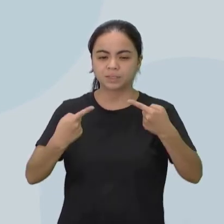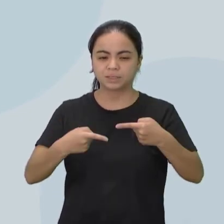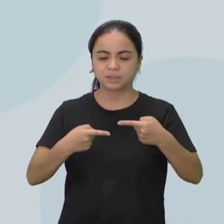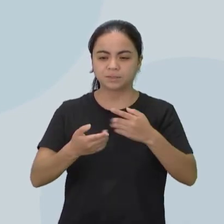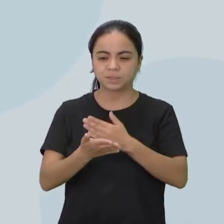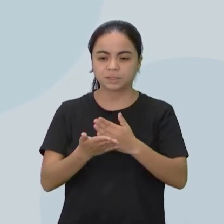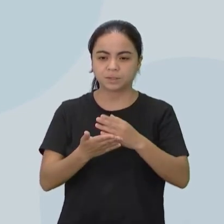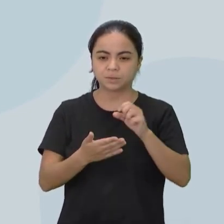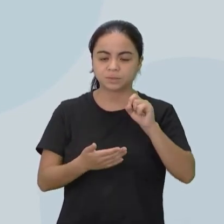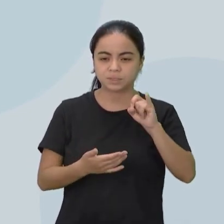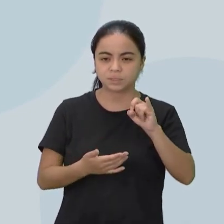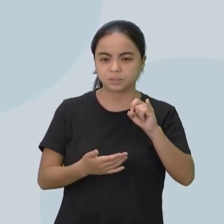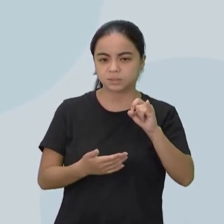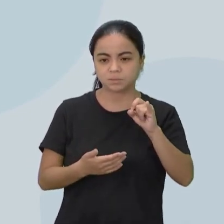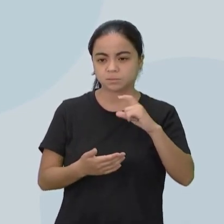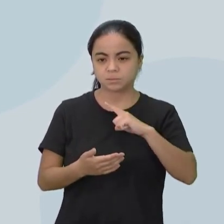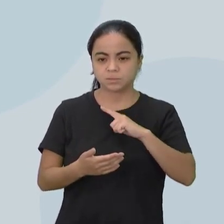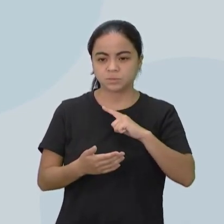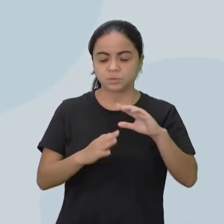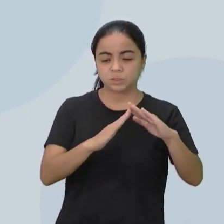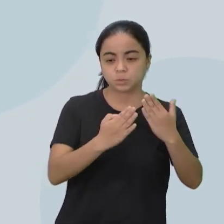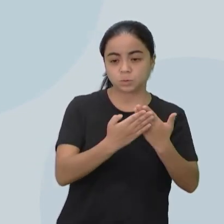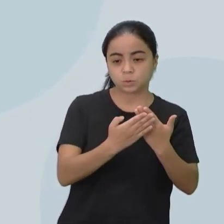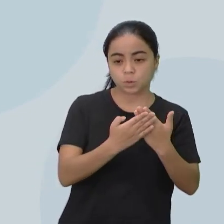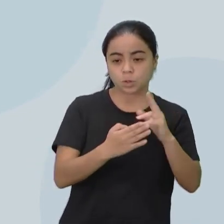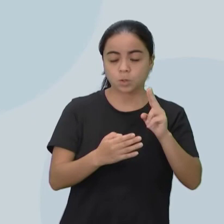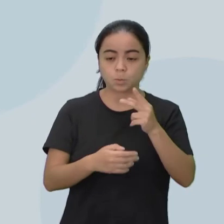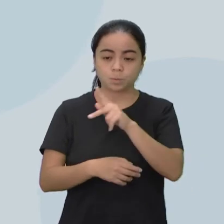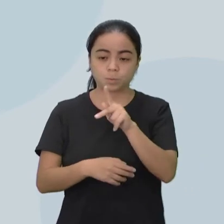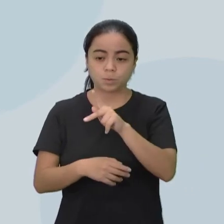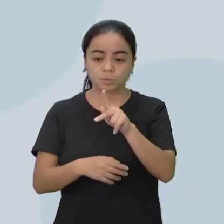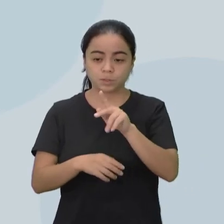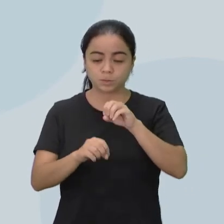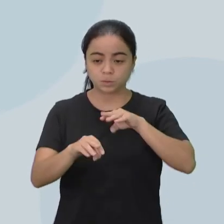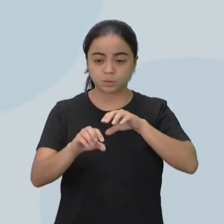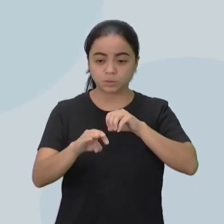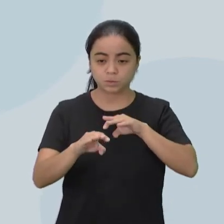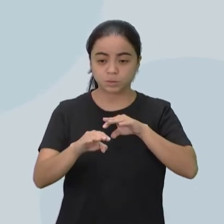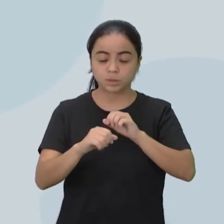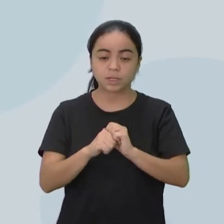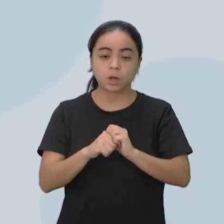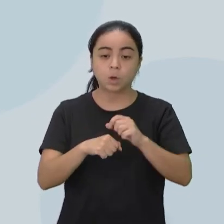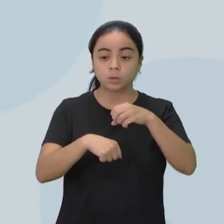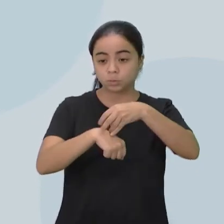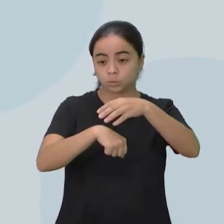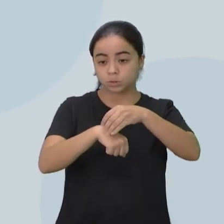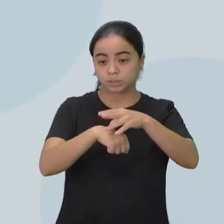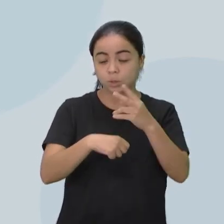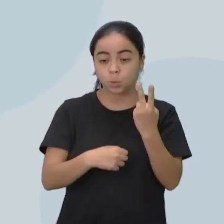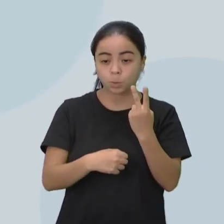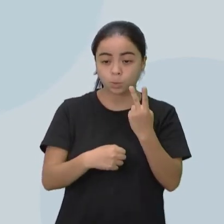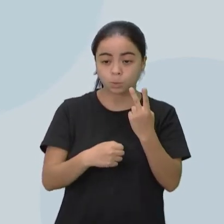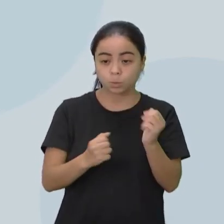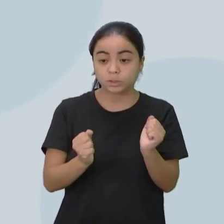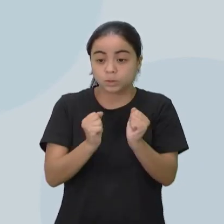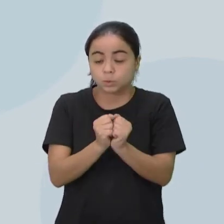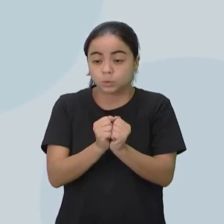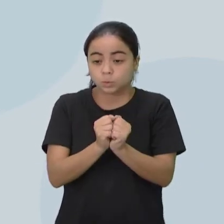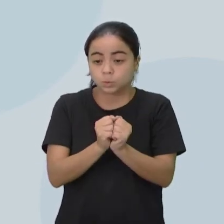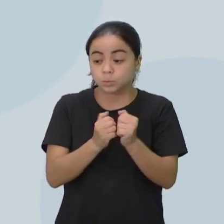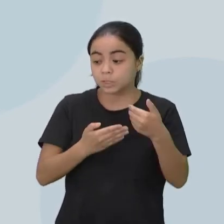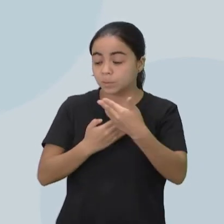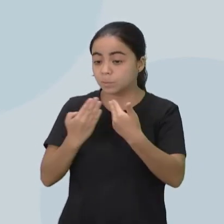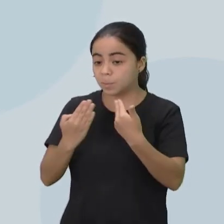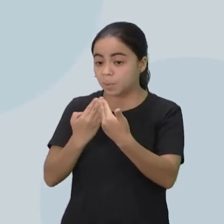inicial. Se você estiver na escola com o professor, a indicação é que vocês façam em dupla para ir discutindo, né? A gente tem um eixo aí que temos